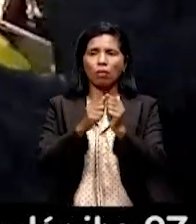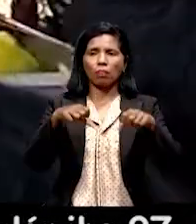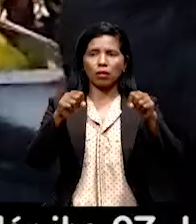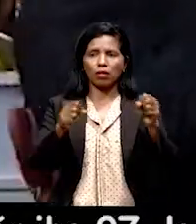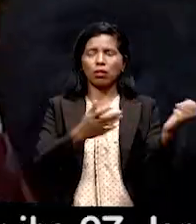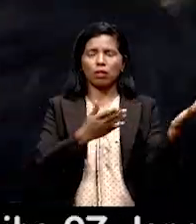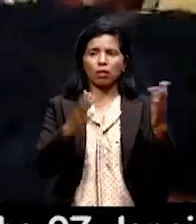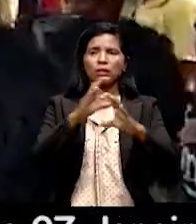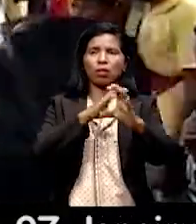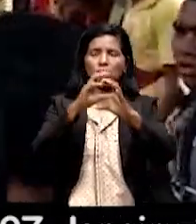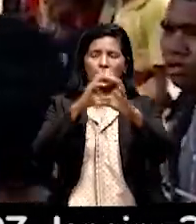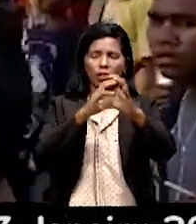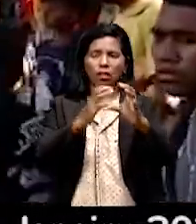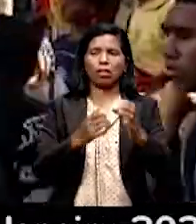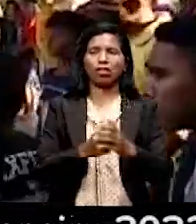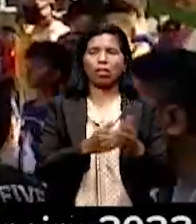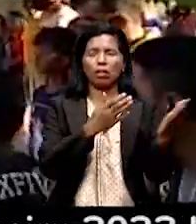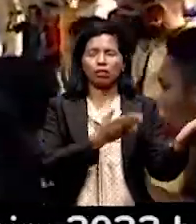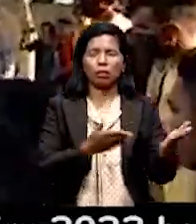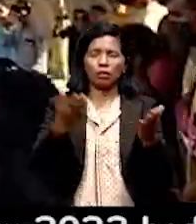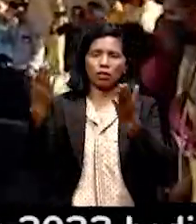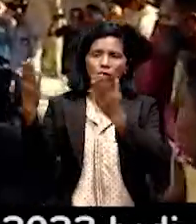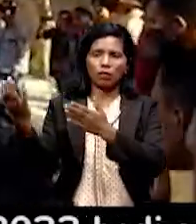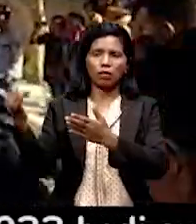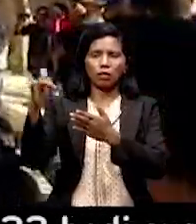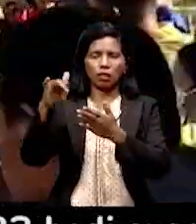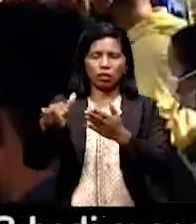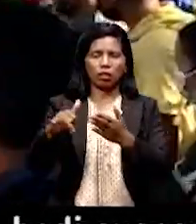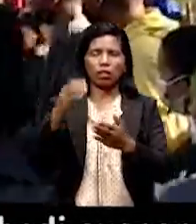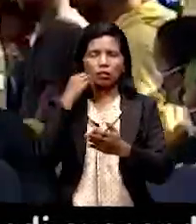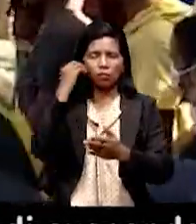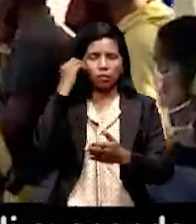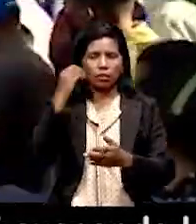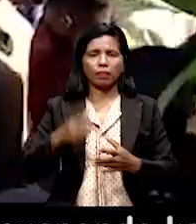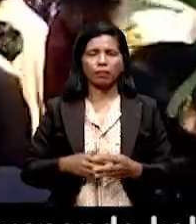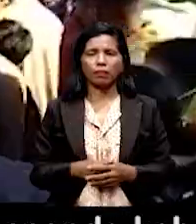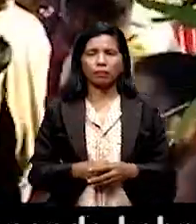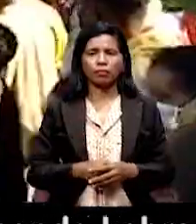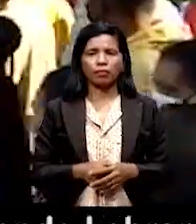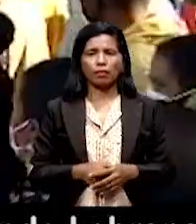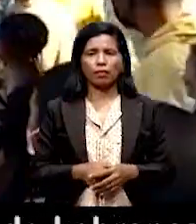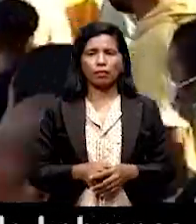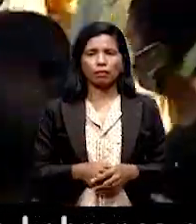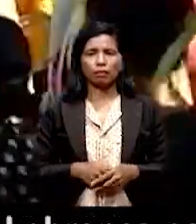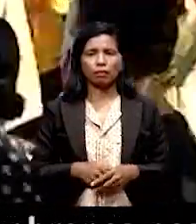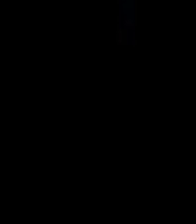e a careta privado sira. Onde transporta ba sira nem moris fatin. Equipa cobertura, GMN.